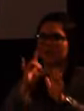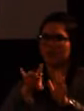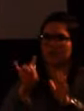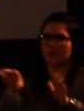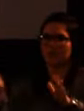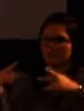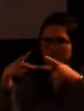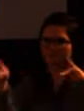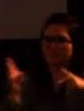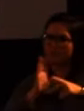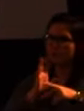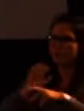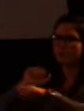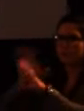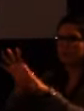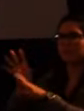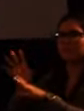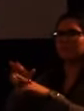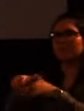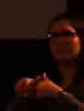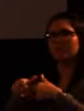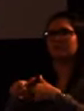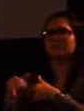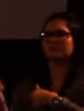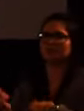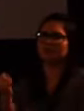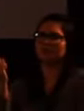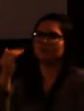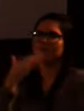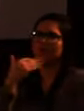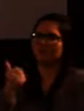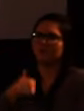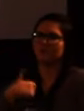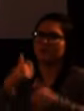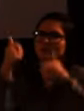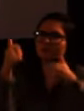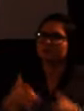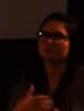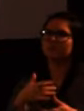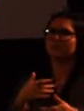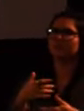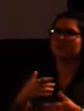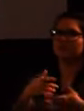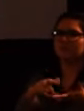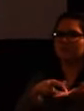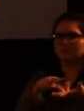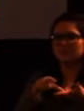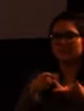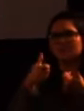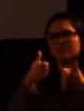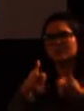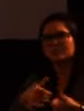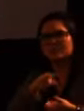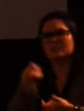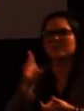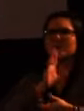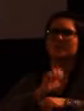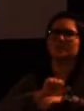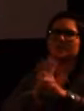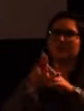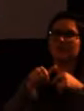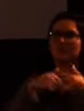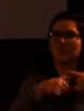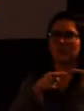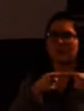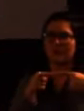para vocês, porque de fato vale se dedicar a explicar cada um deles para se entender, porque a